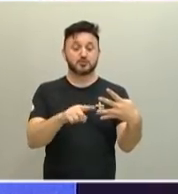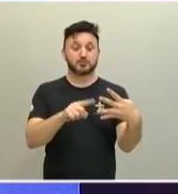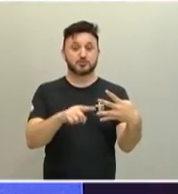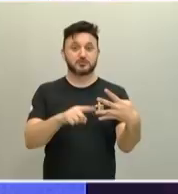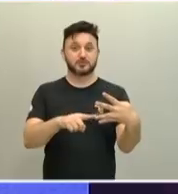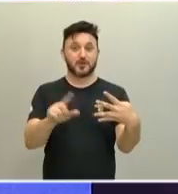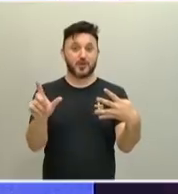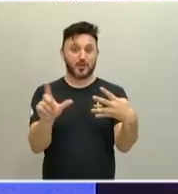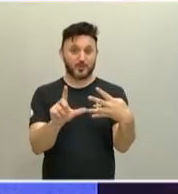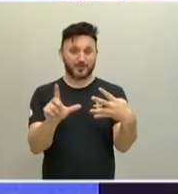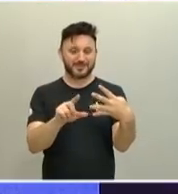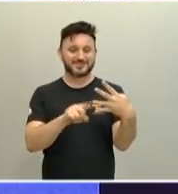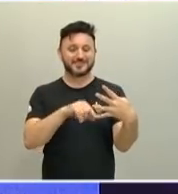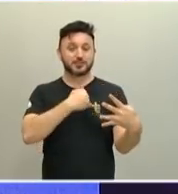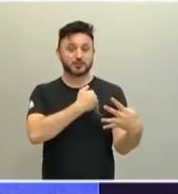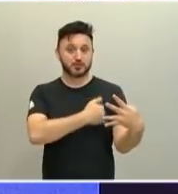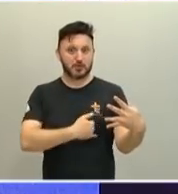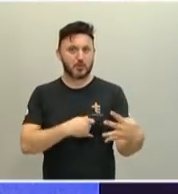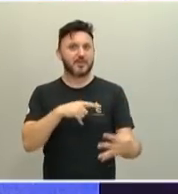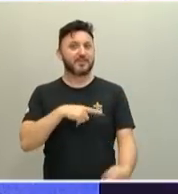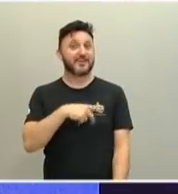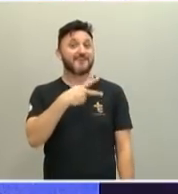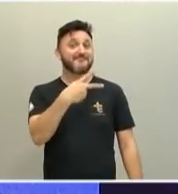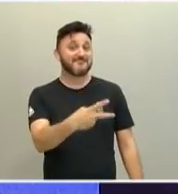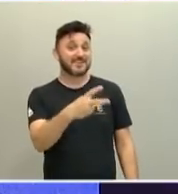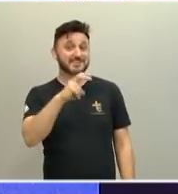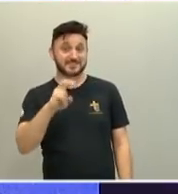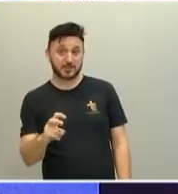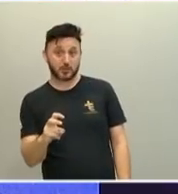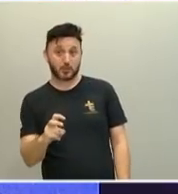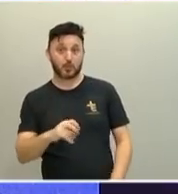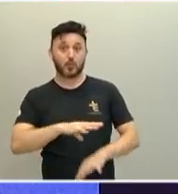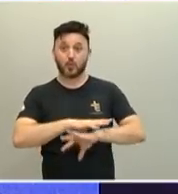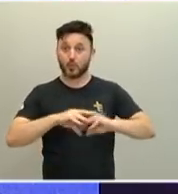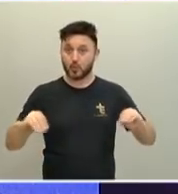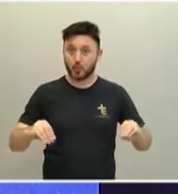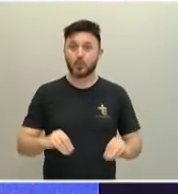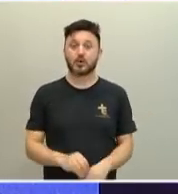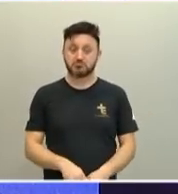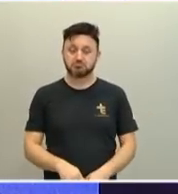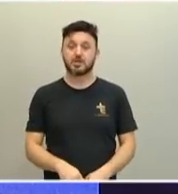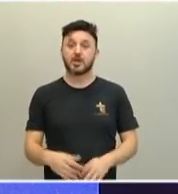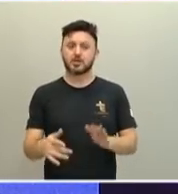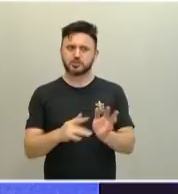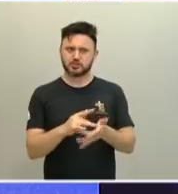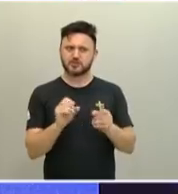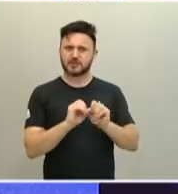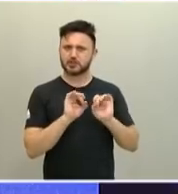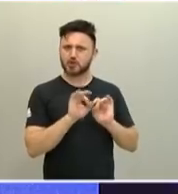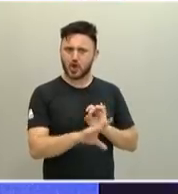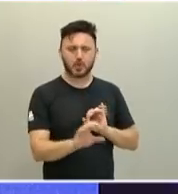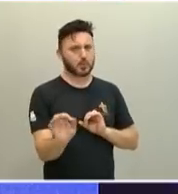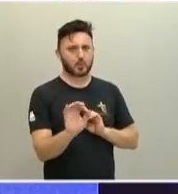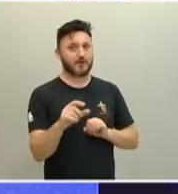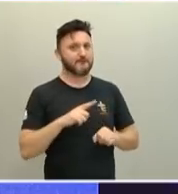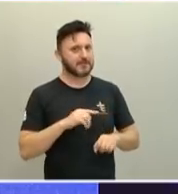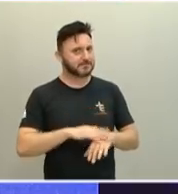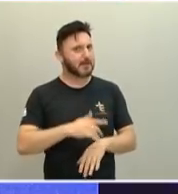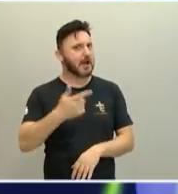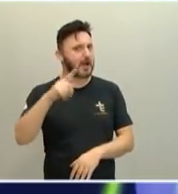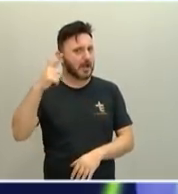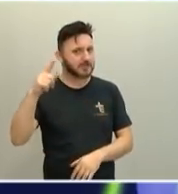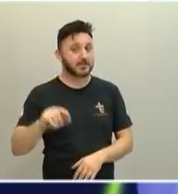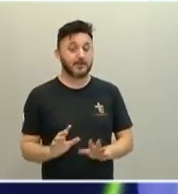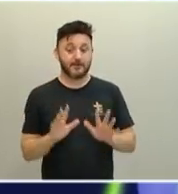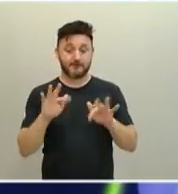3 ressurreições. Não sei se você sabia disso, mas isso é um dado importante. Mas Jesus não fez só isso, ele fez muito mais. Tanto que no final do evangelho de